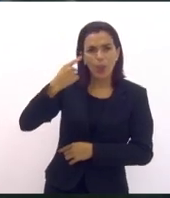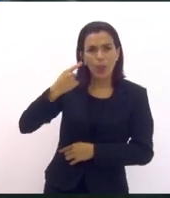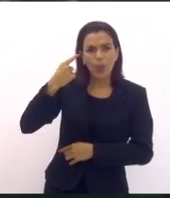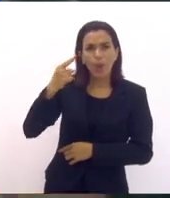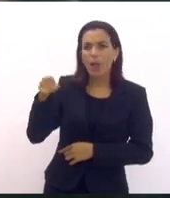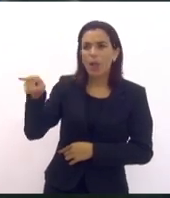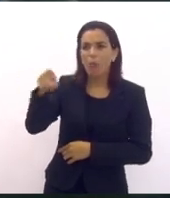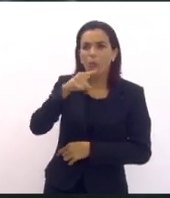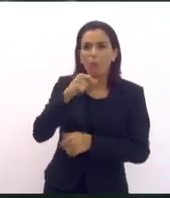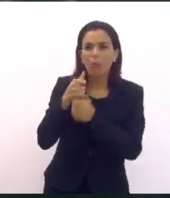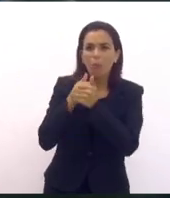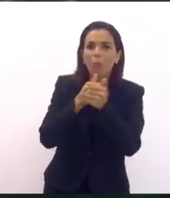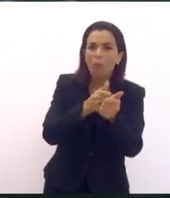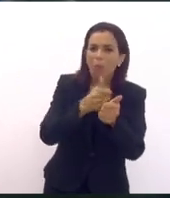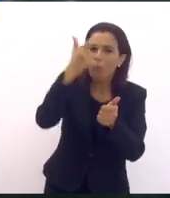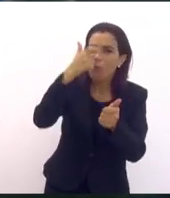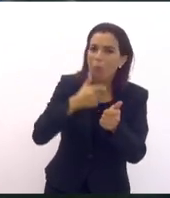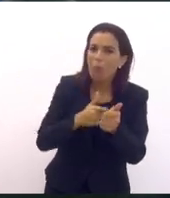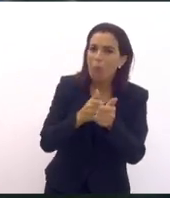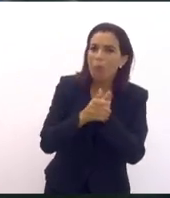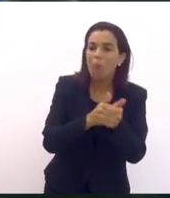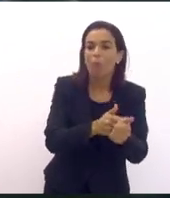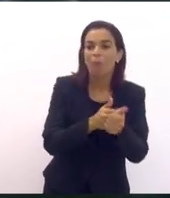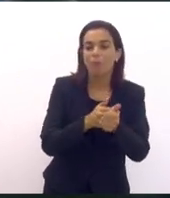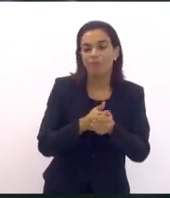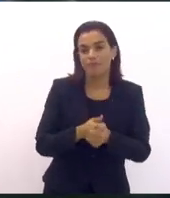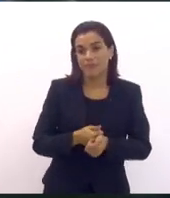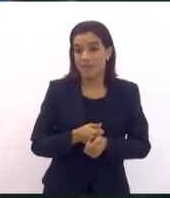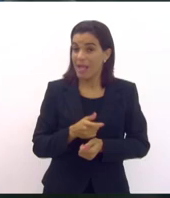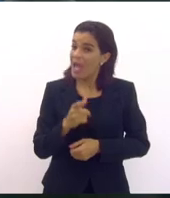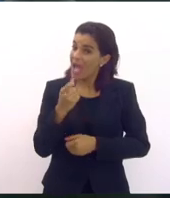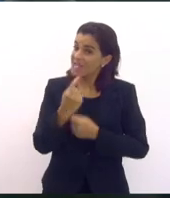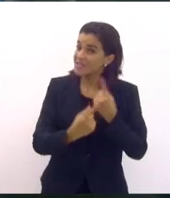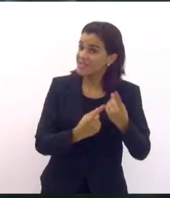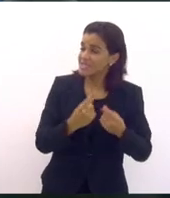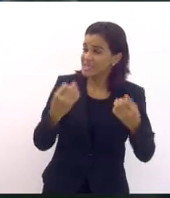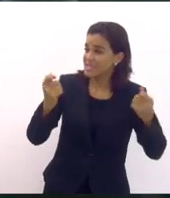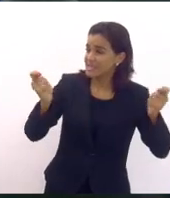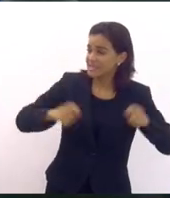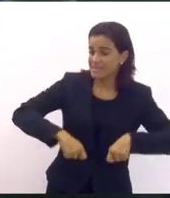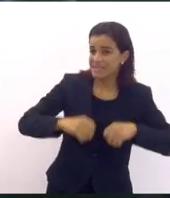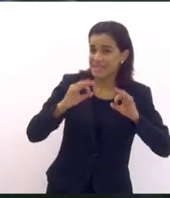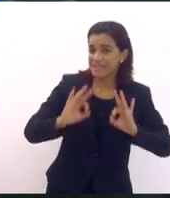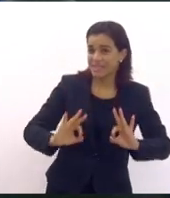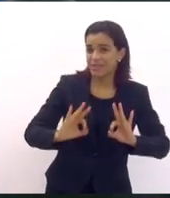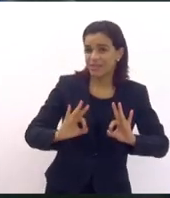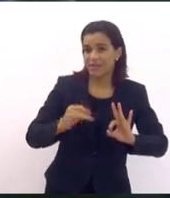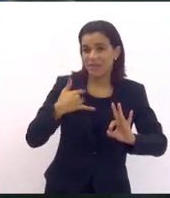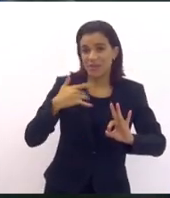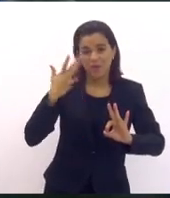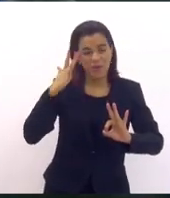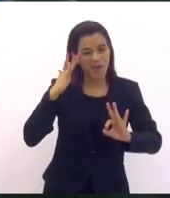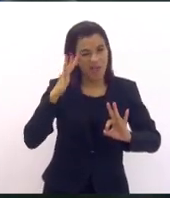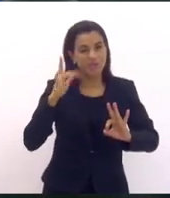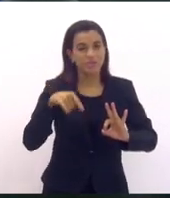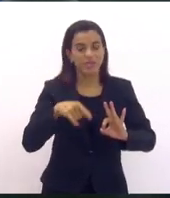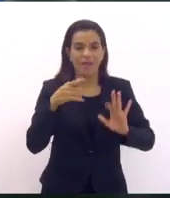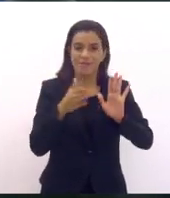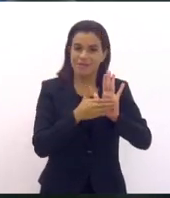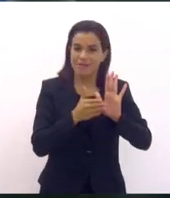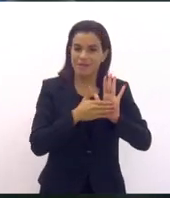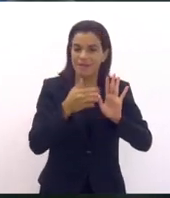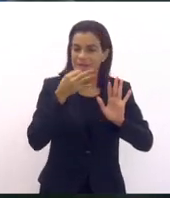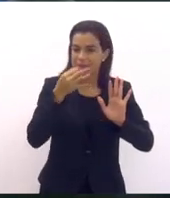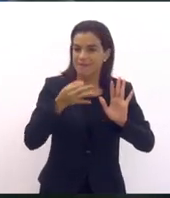atrás mas eles vão geralmente Tá certo e essa eu acho que vai dar muito